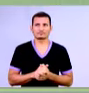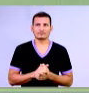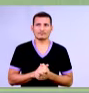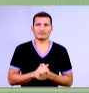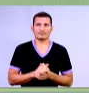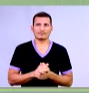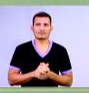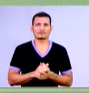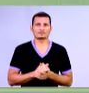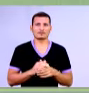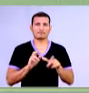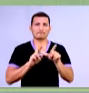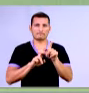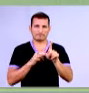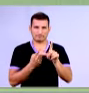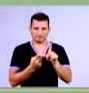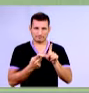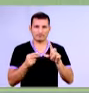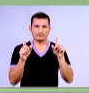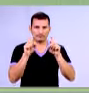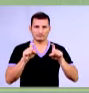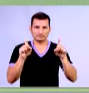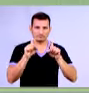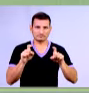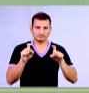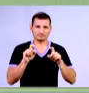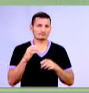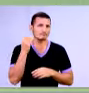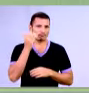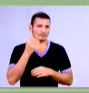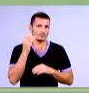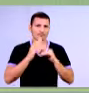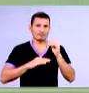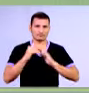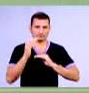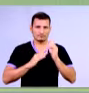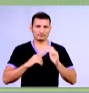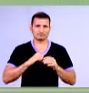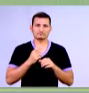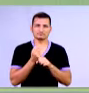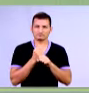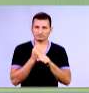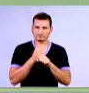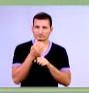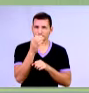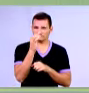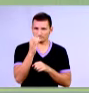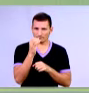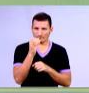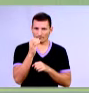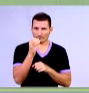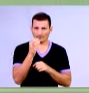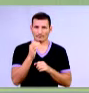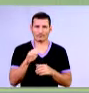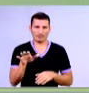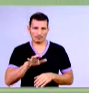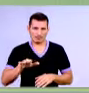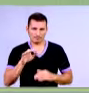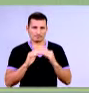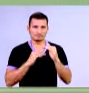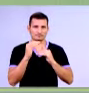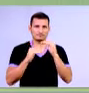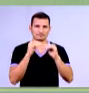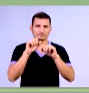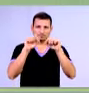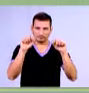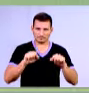bacharel em informática, e a minha experiência profissional envolve mais de 10 anos de atuação na área de desenvolvimento de sistemas e de